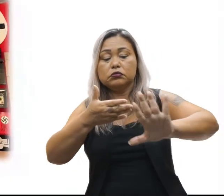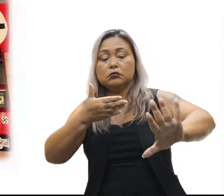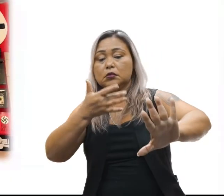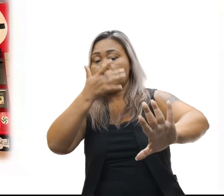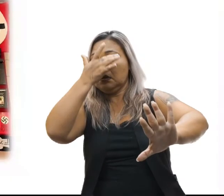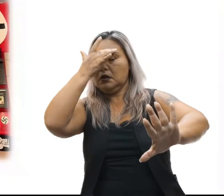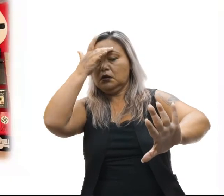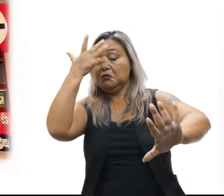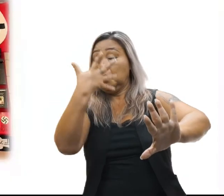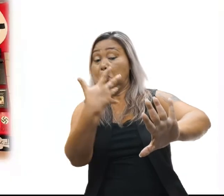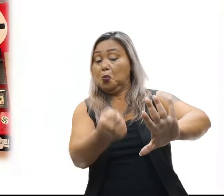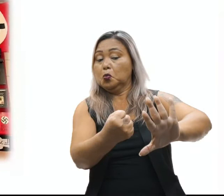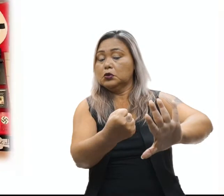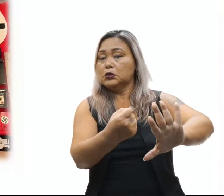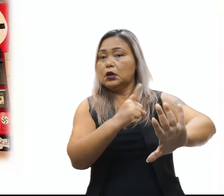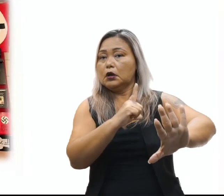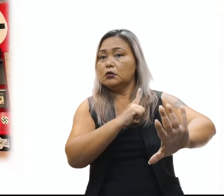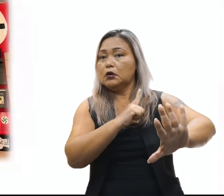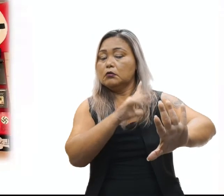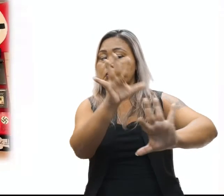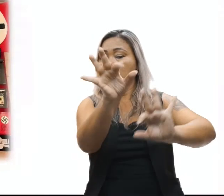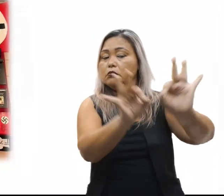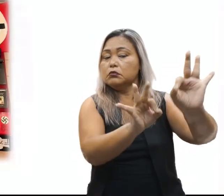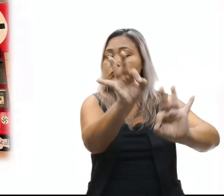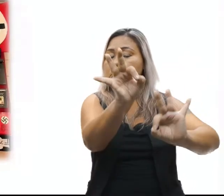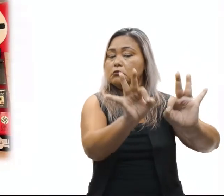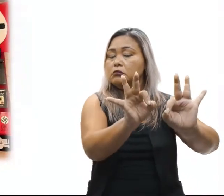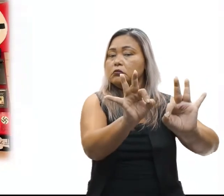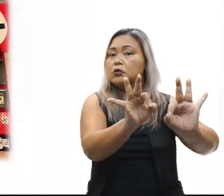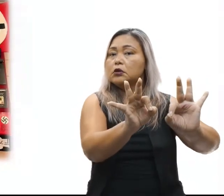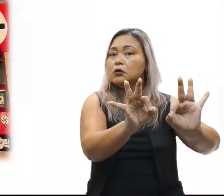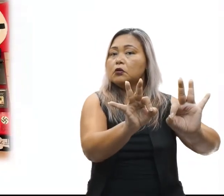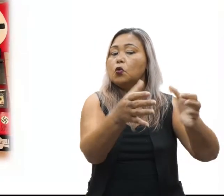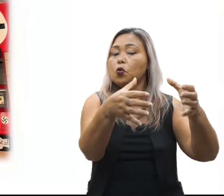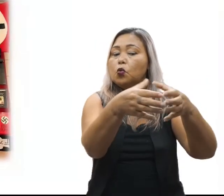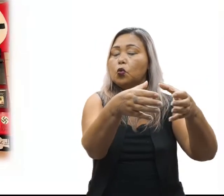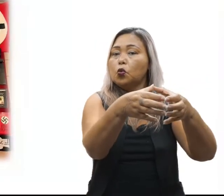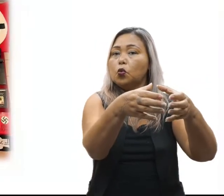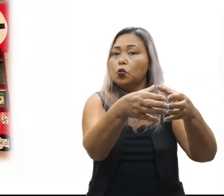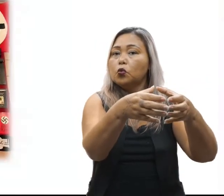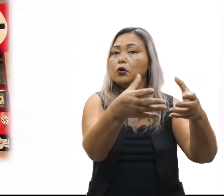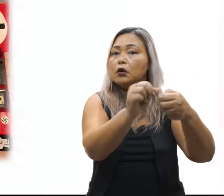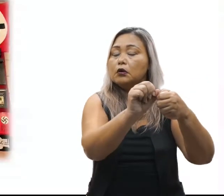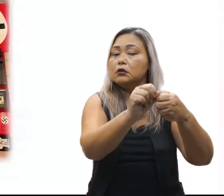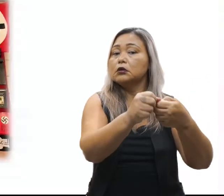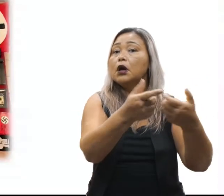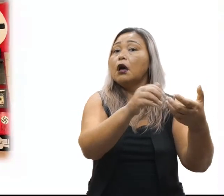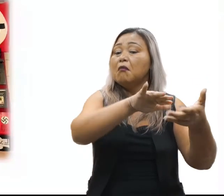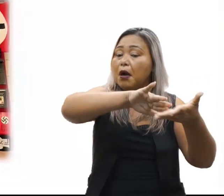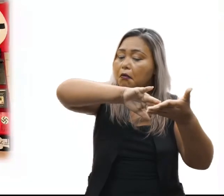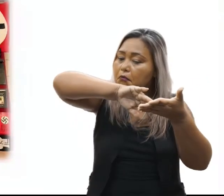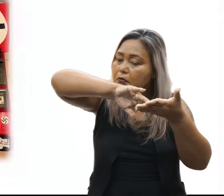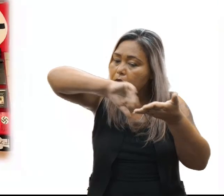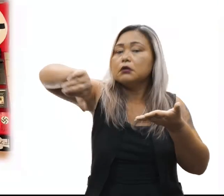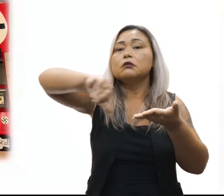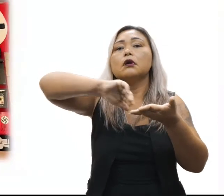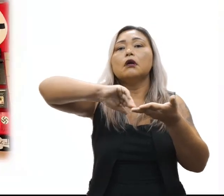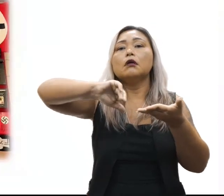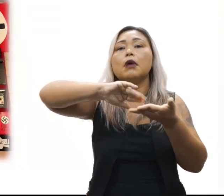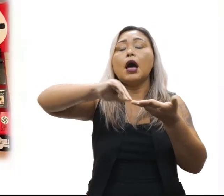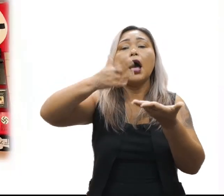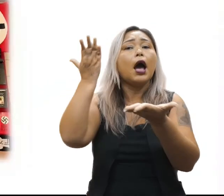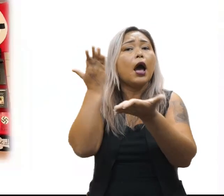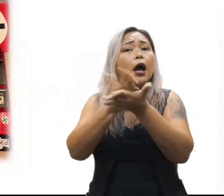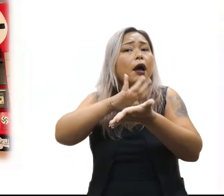não aceitam vão buscar se organizar em alguns pontos, grupos extremistas, para exterminar aqueles que